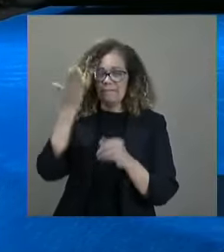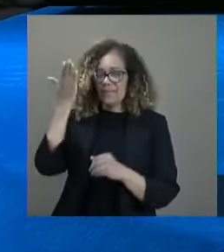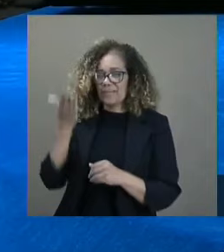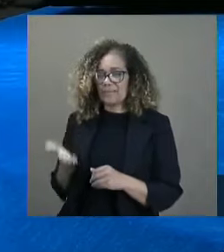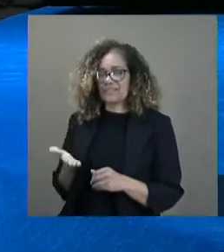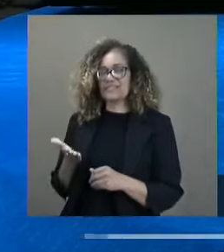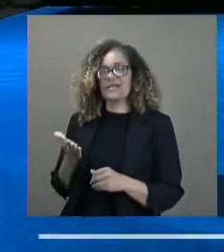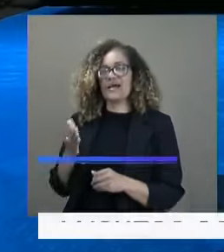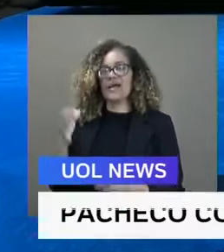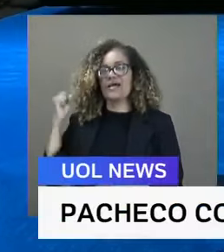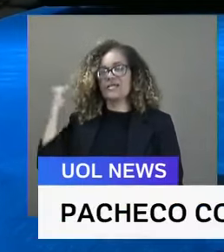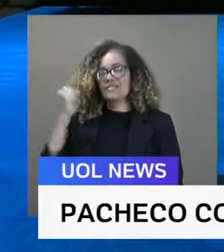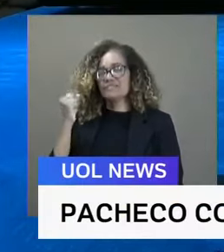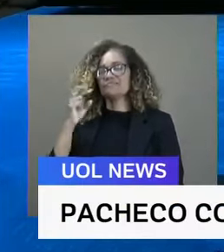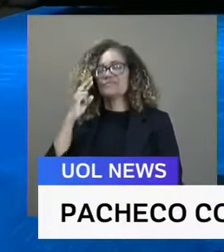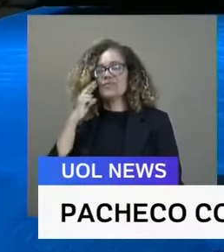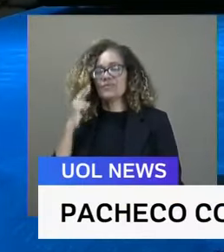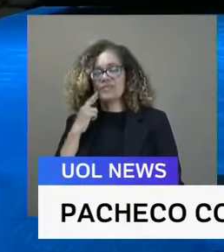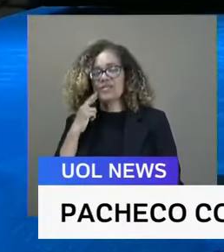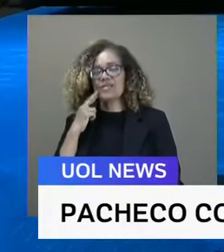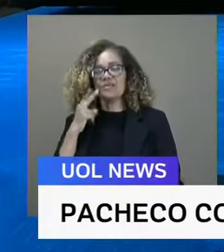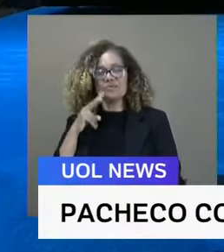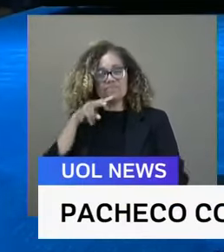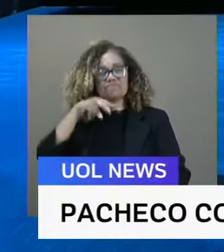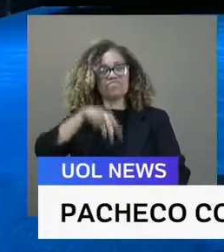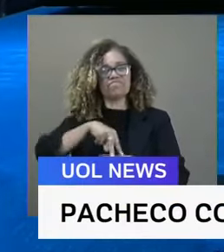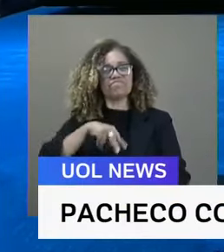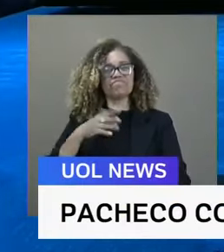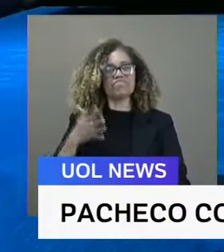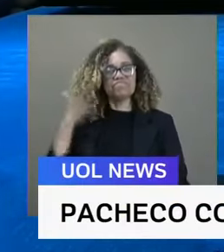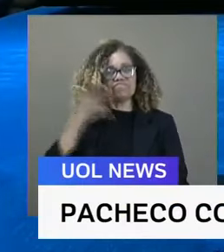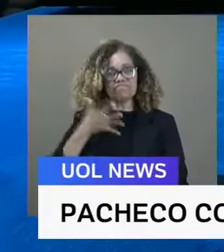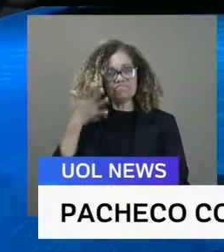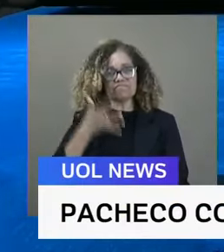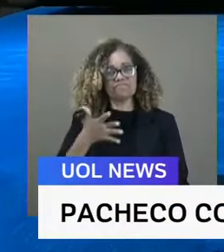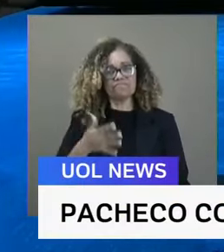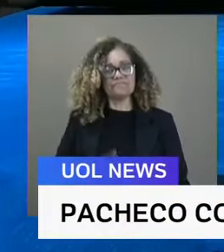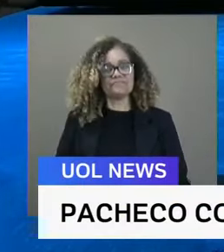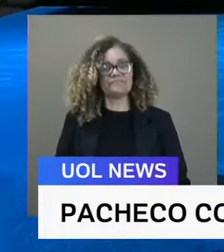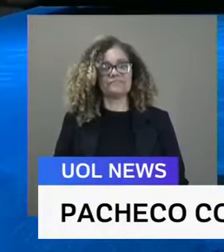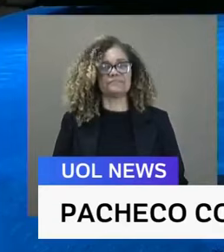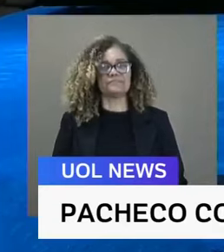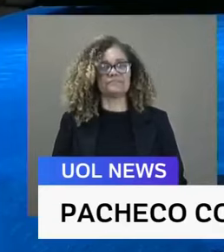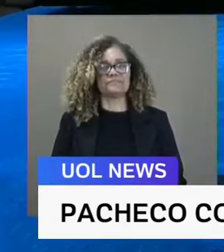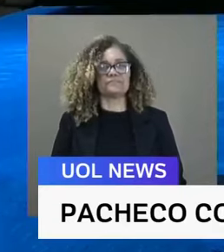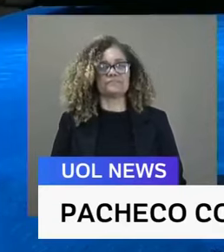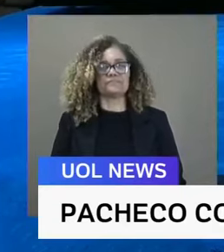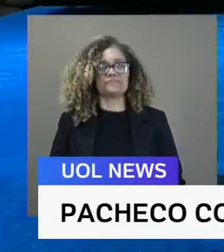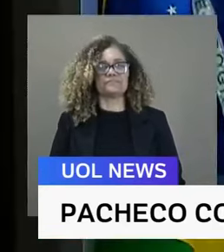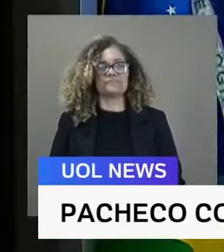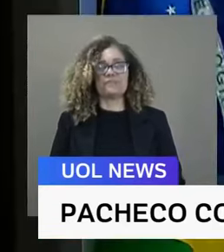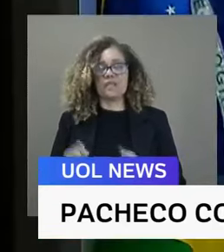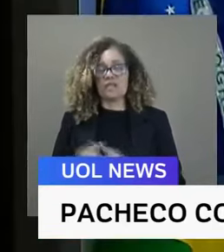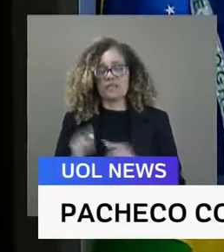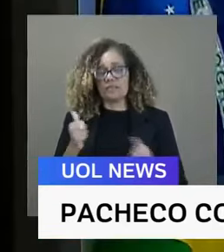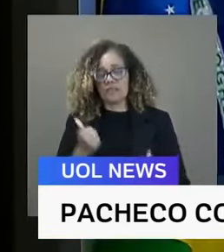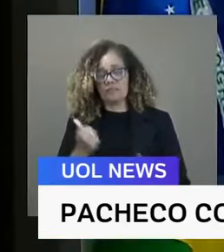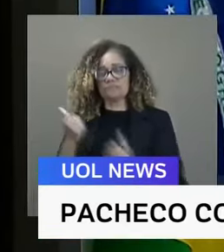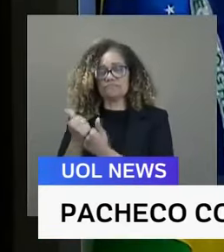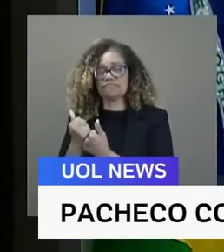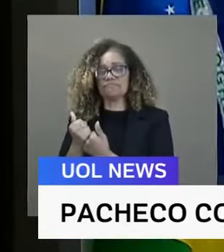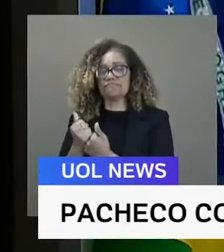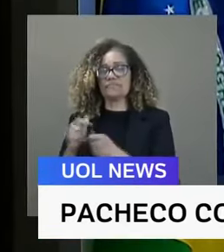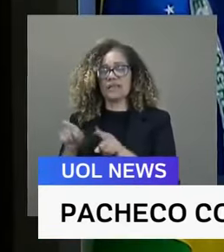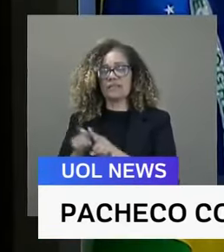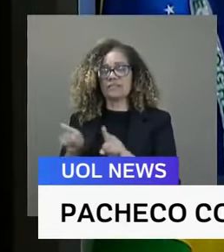Israel e Palestina. Disse ainda que não podemos compactuar com as afirmações que compararam a ação militar que está ocorrendo na região neste